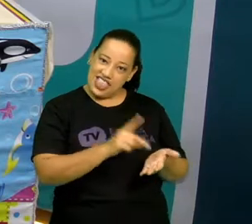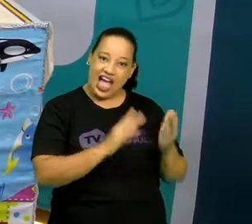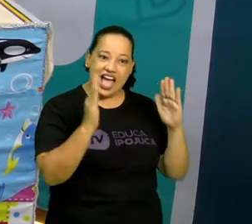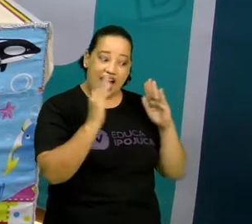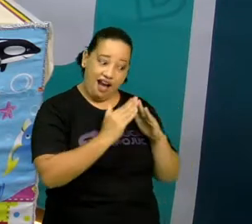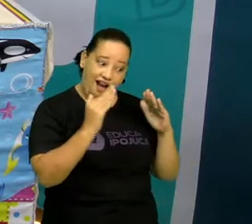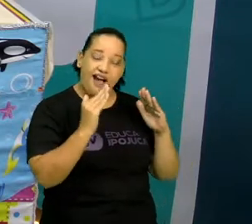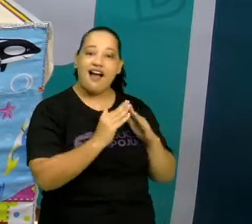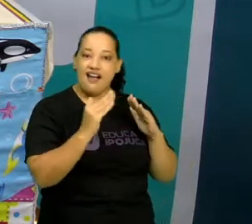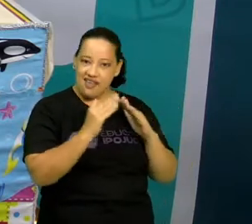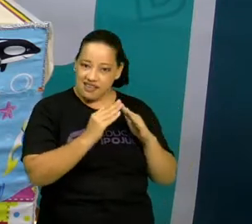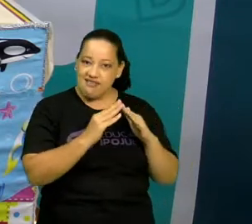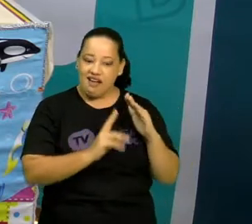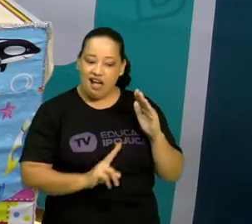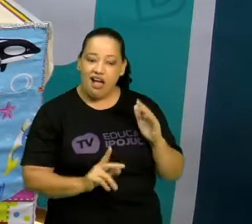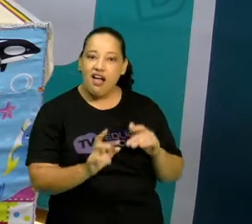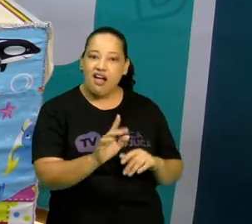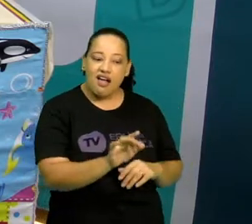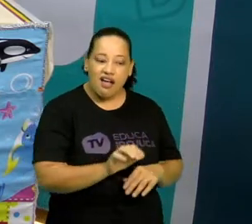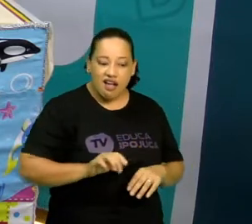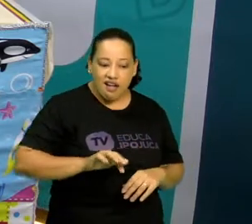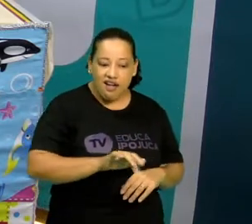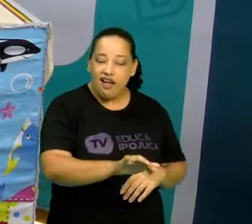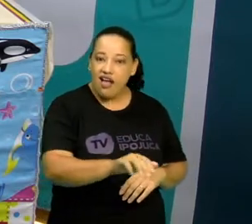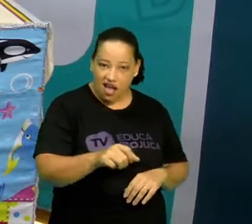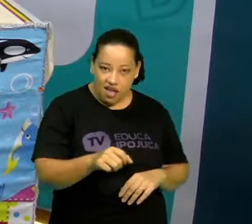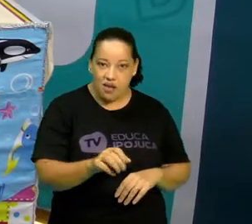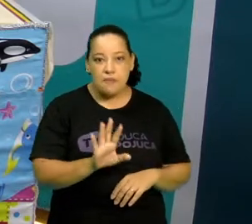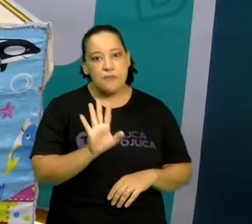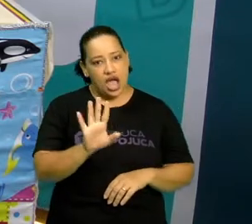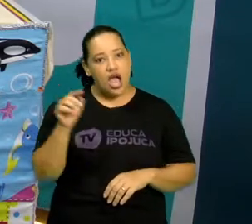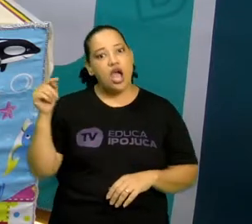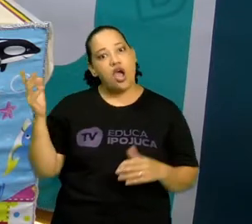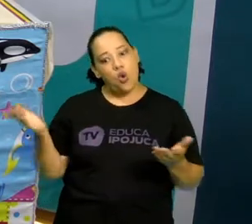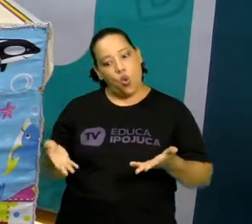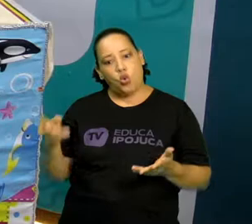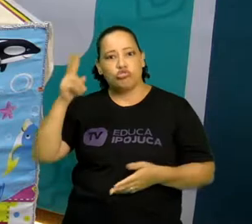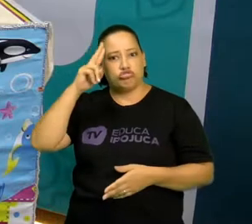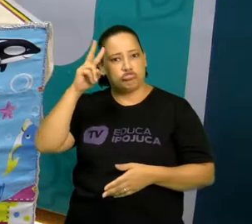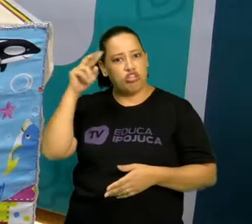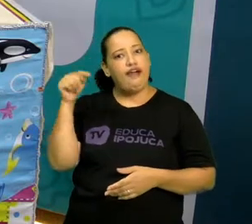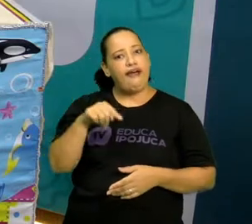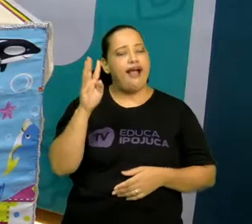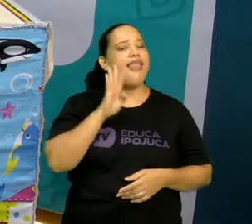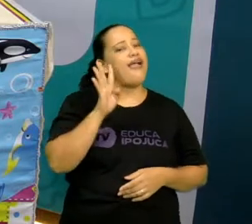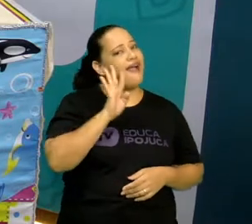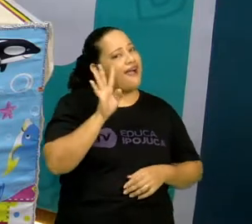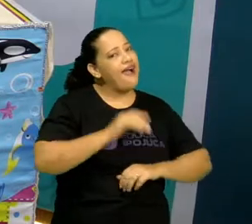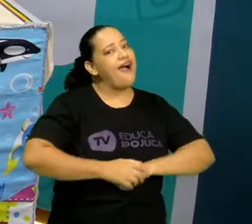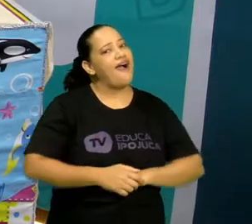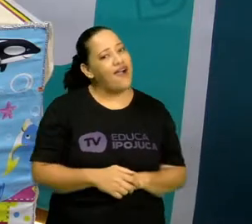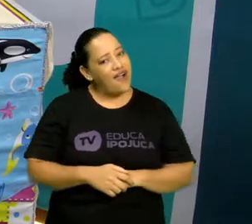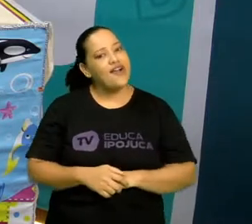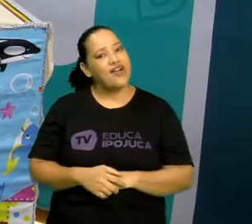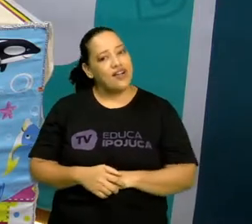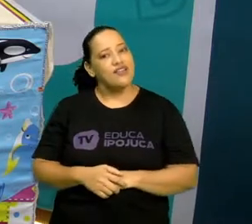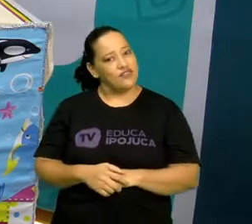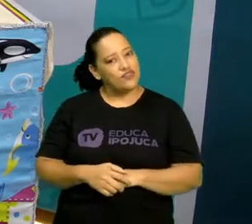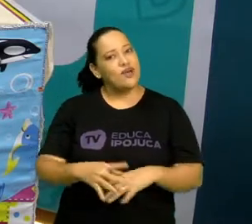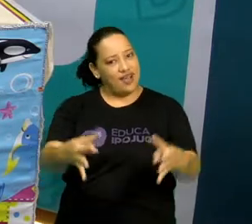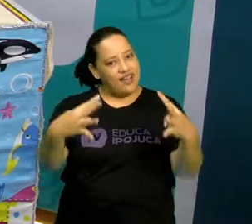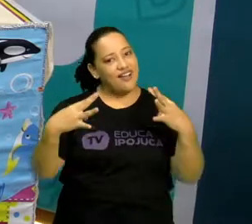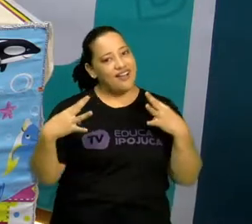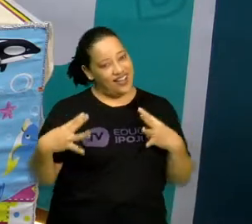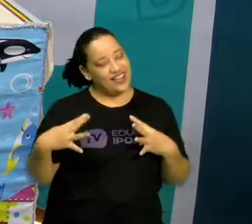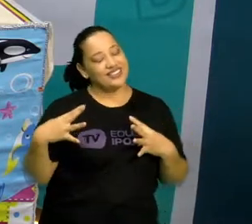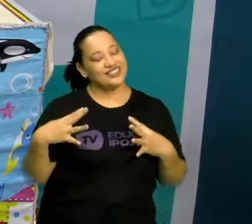tá, criança? Mas essa baratinha aqui de tia Lê, ela é legal, tá? Então vamos ouvir essa história, Leiturinha? Vamos! Vamos!